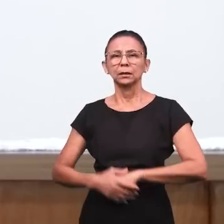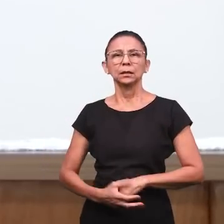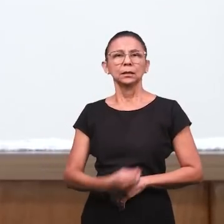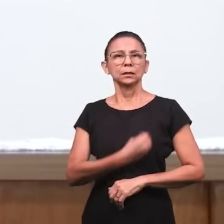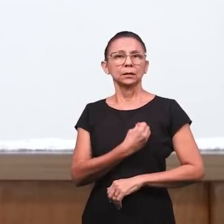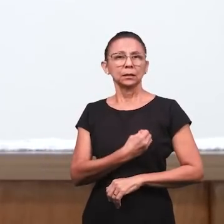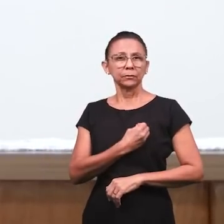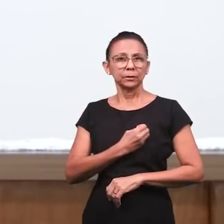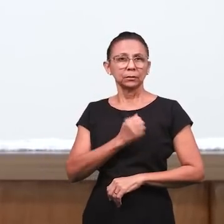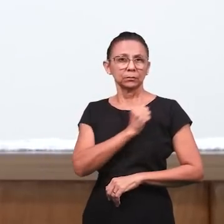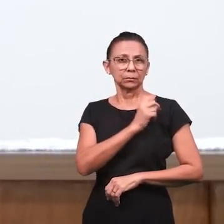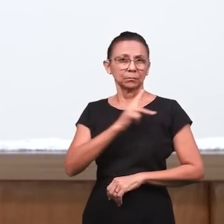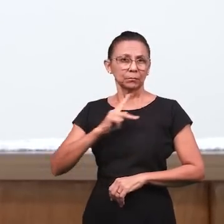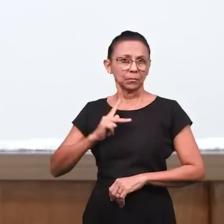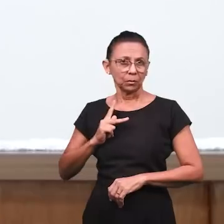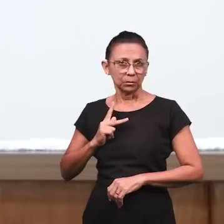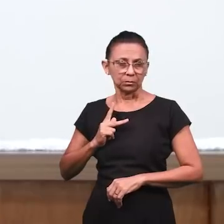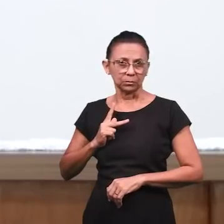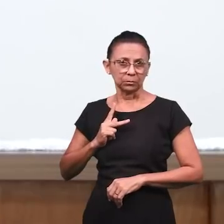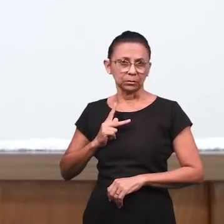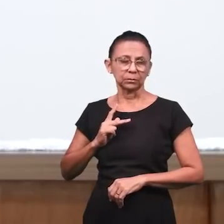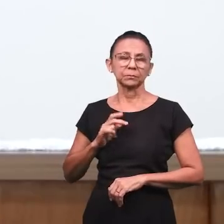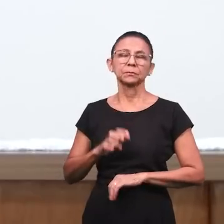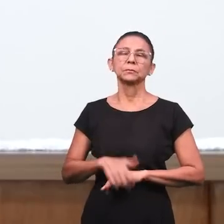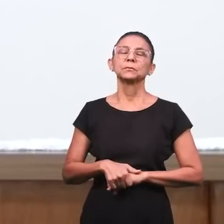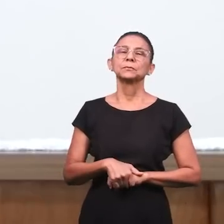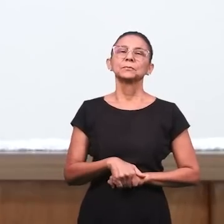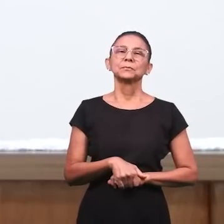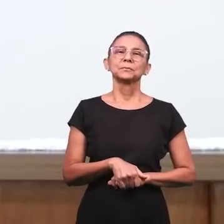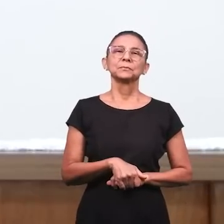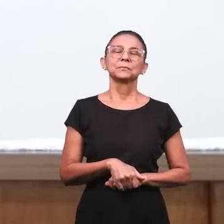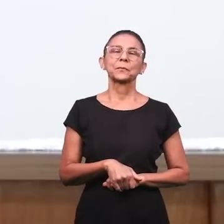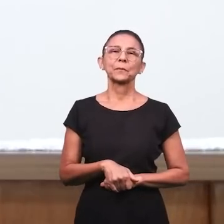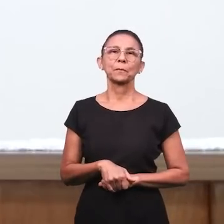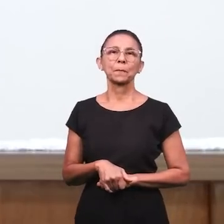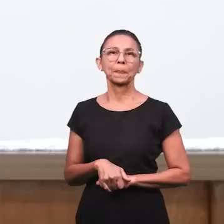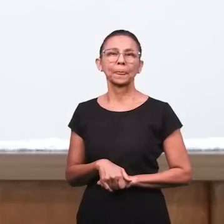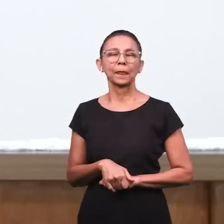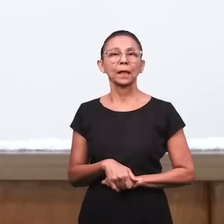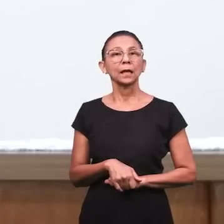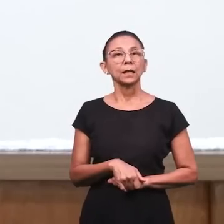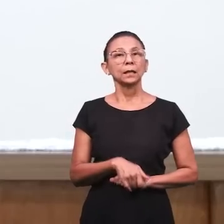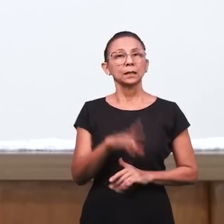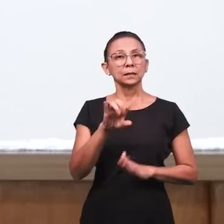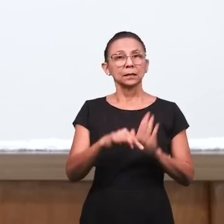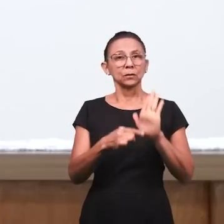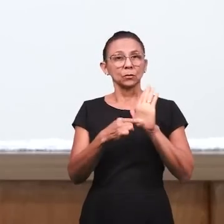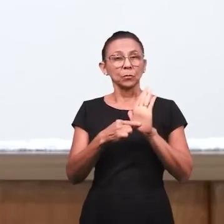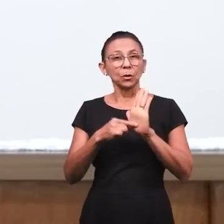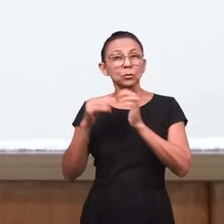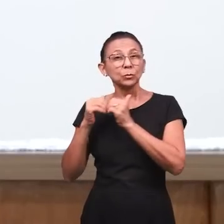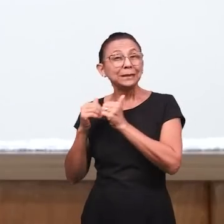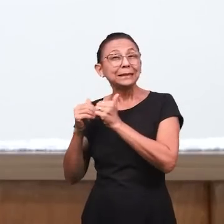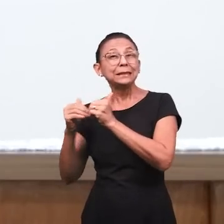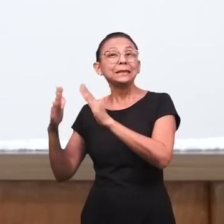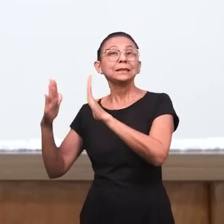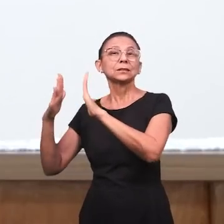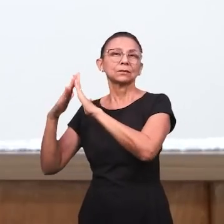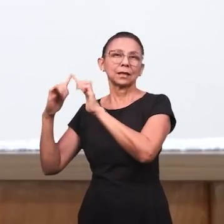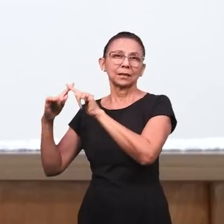na vida da igreja. E aqui foi quando a igreja começou.